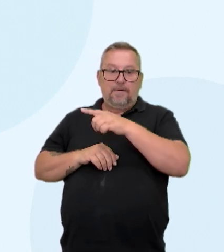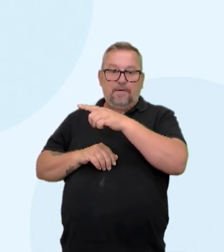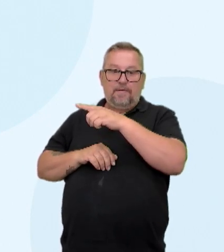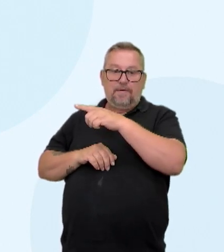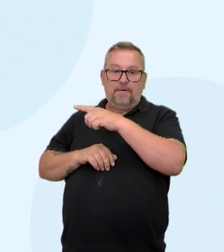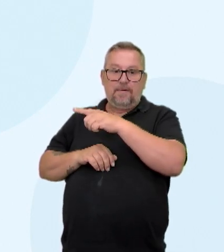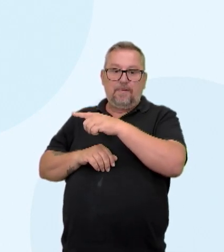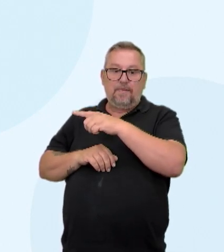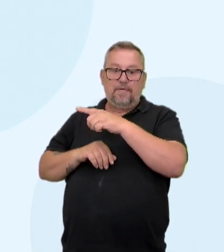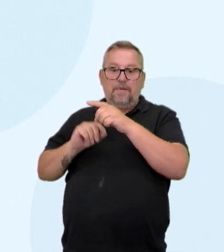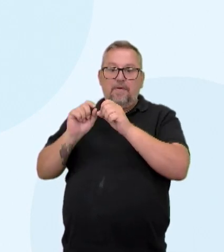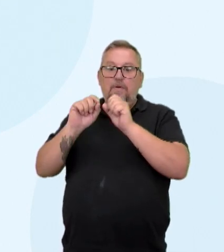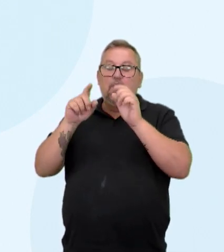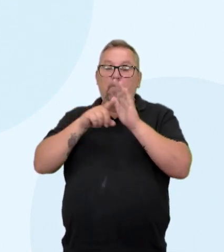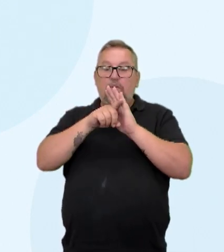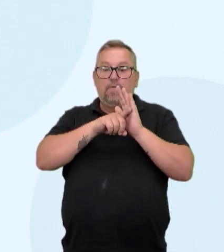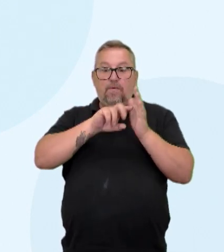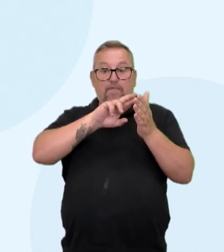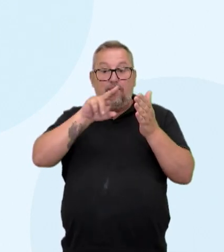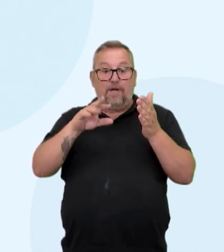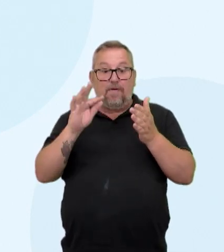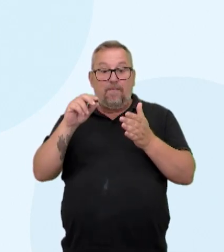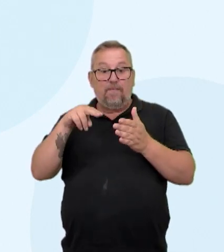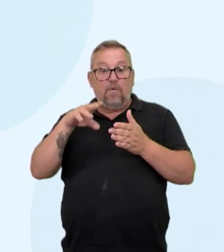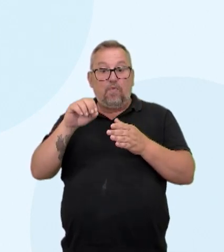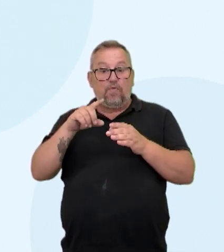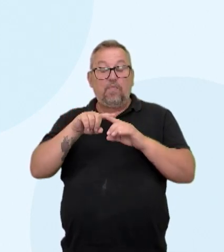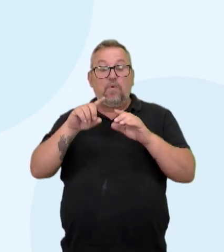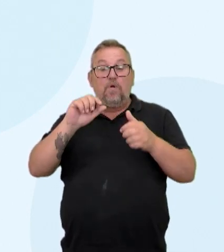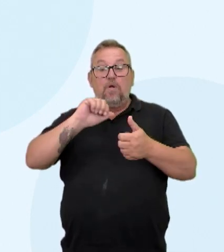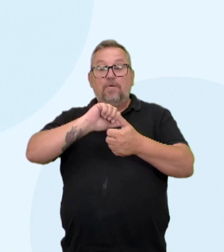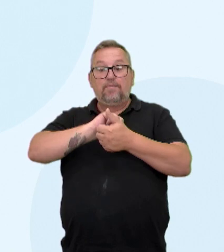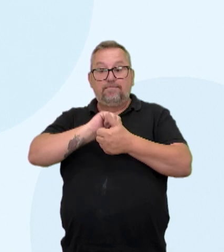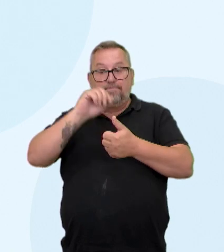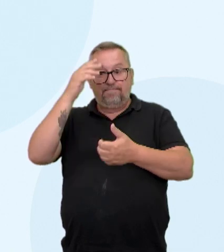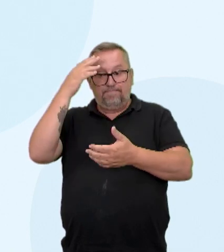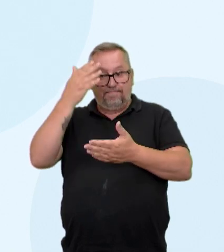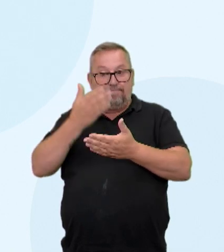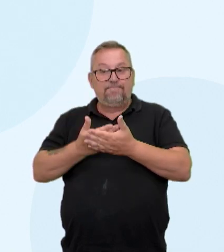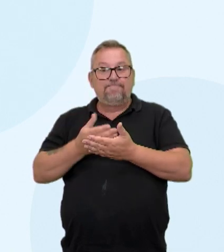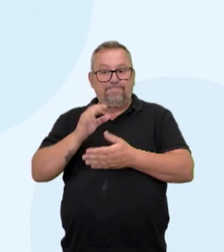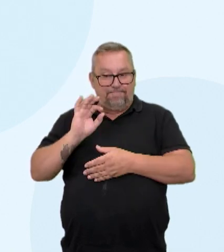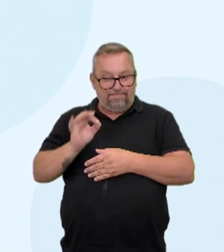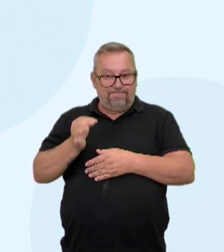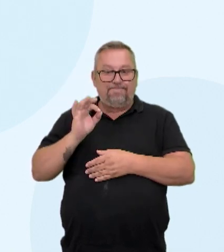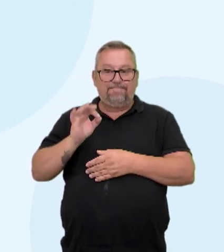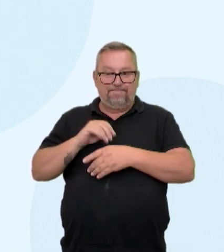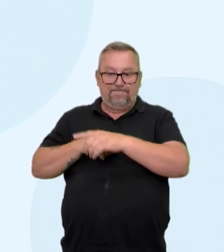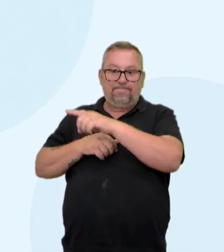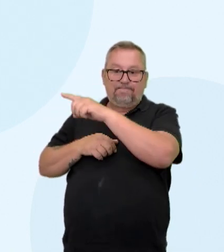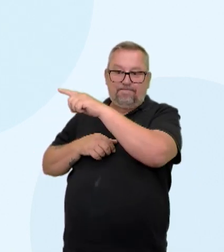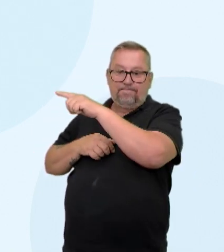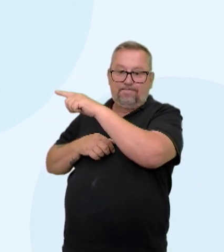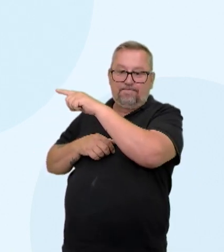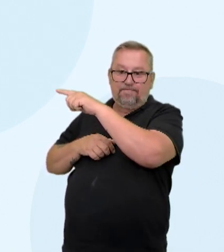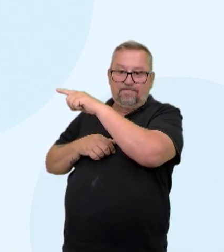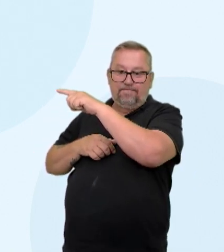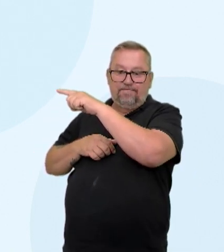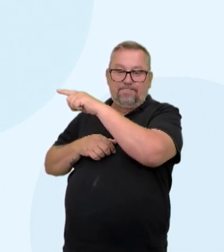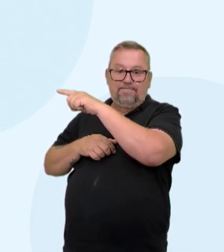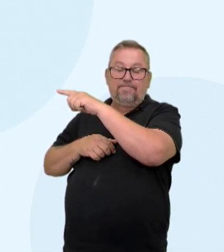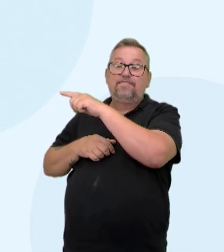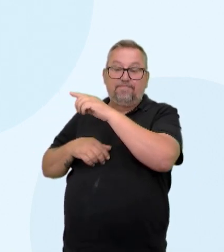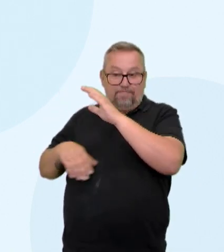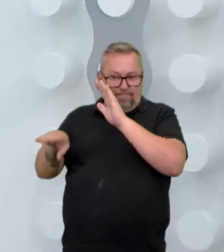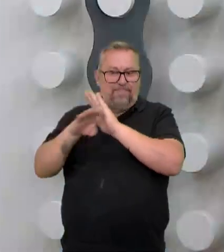possibilidades de investigação em várias fontes na busca por qualidade e credibilidade, porque é isso, a informação ela pode chegar. Exato. Ela